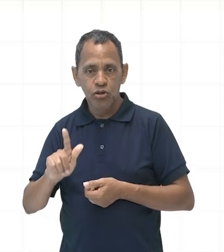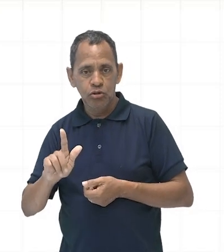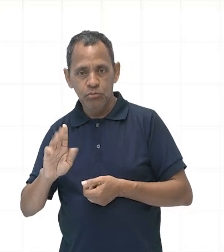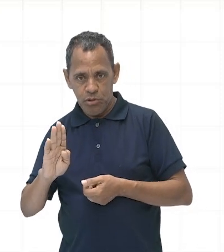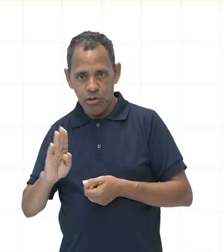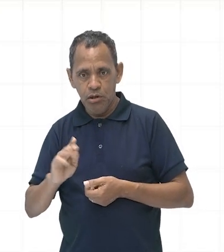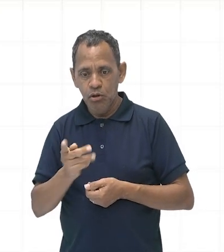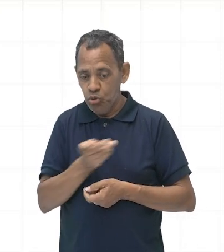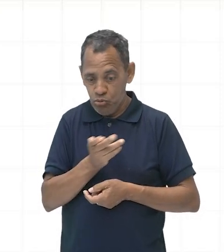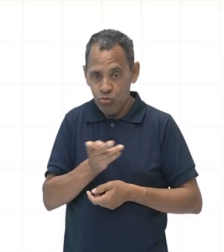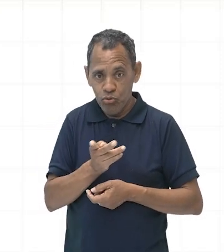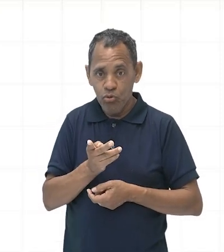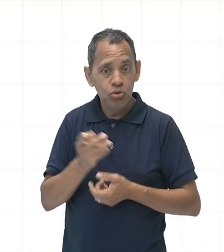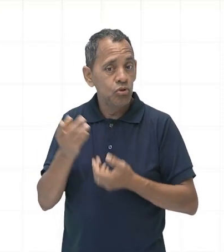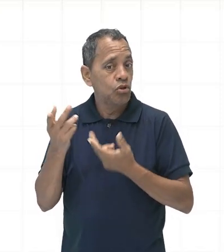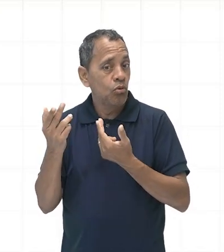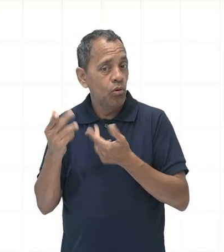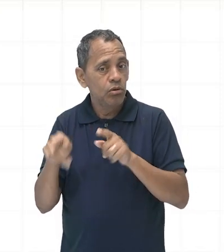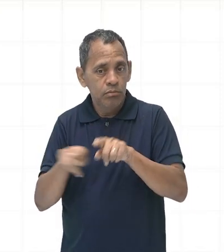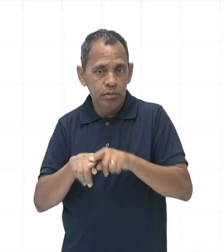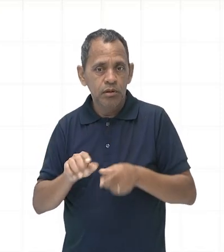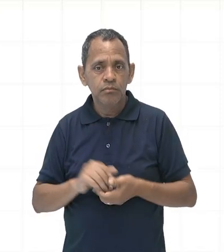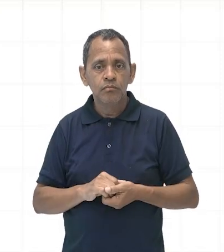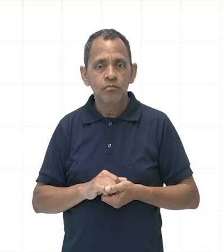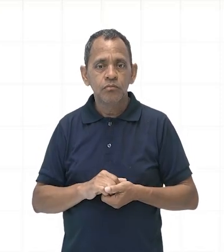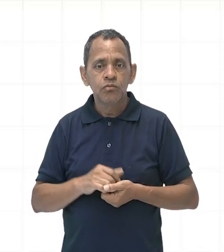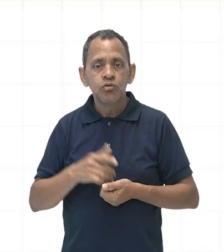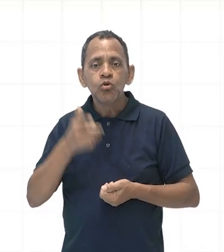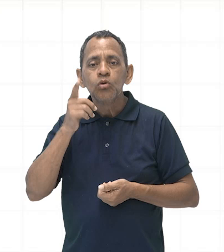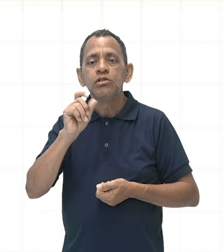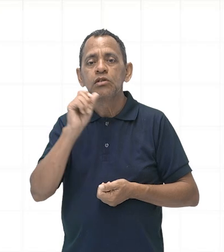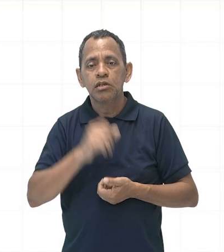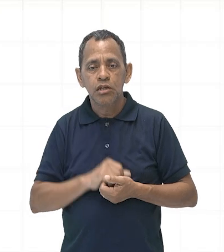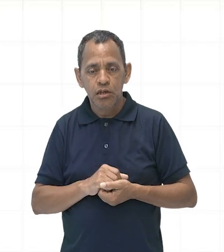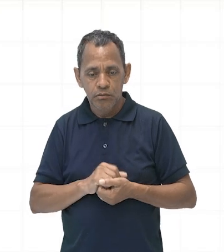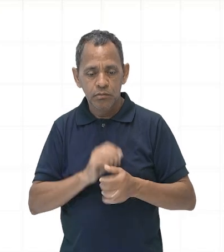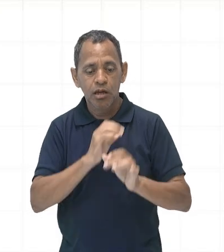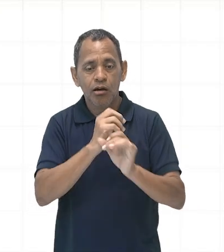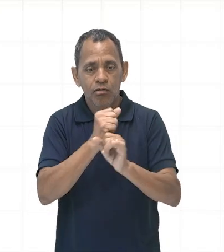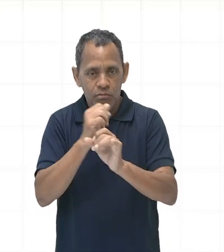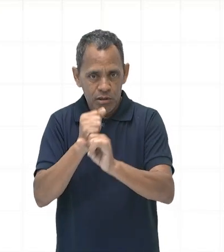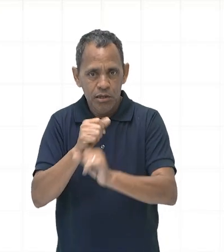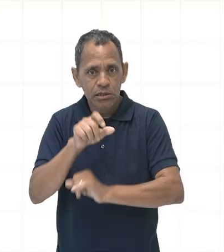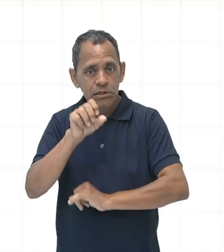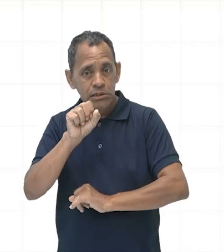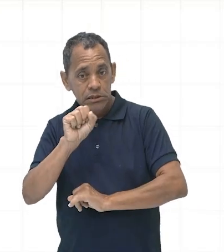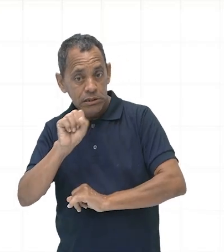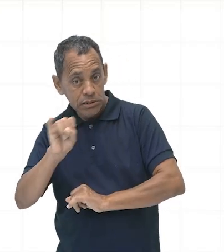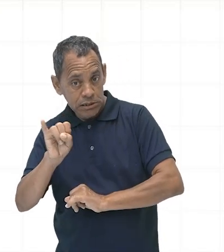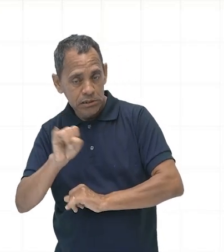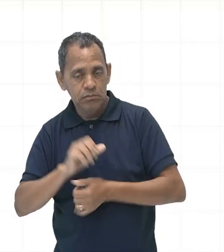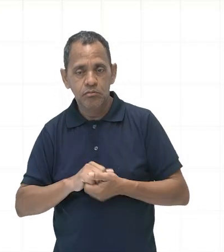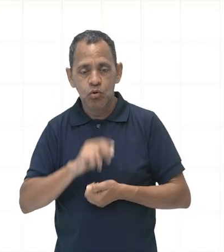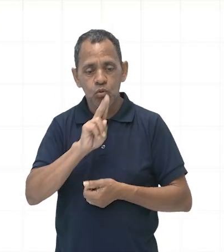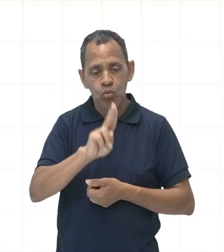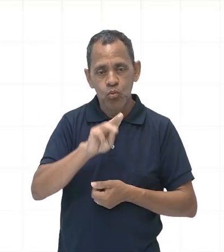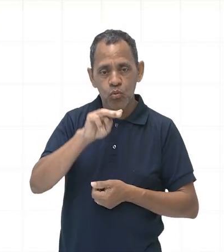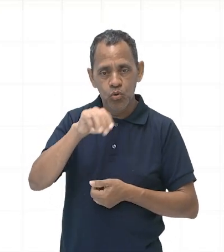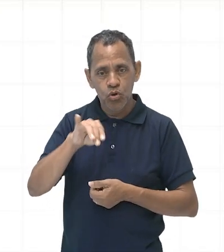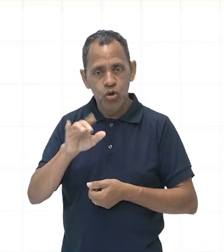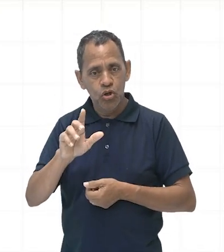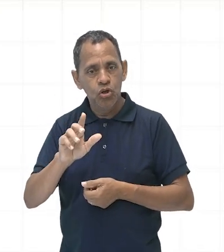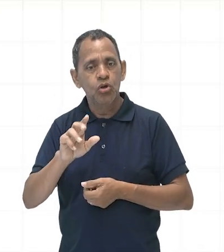gigabyte. Só consigo fazer as contas quando as unidades de medida, elas estão na mesma, são